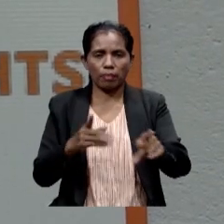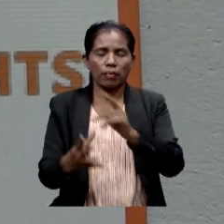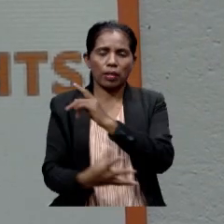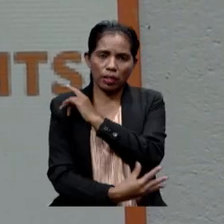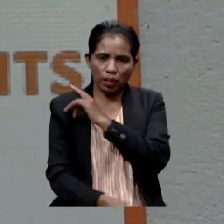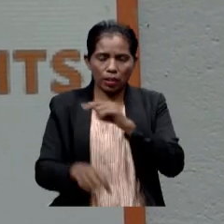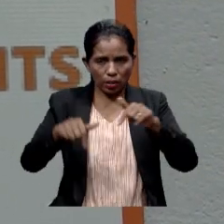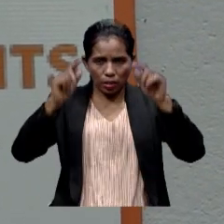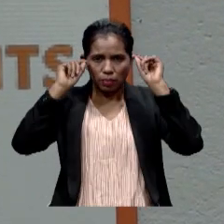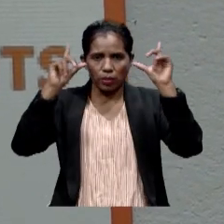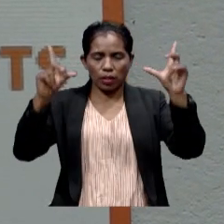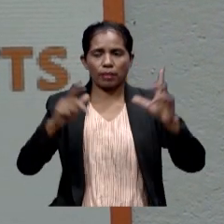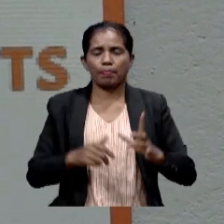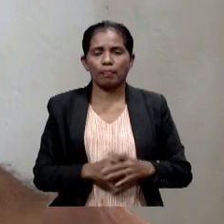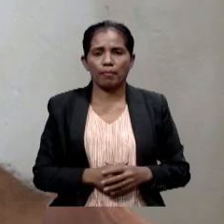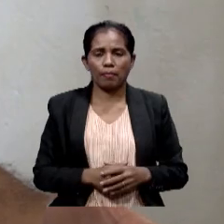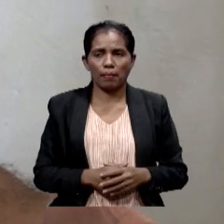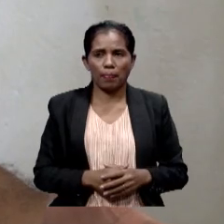Timor-Leste. Gasta ele, tem aqui